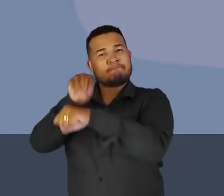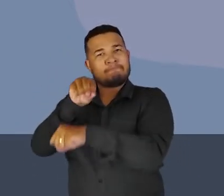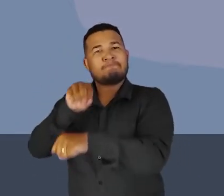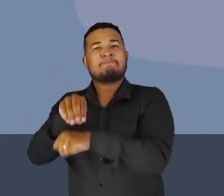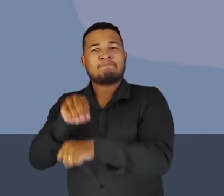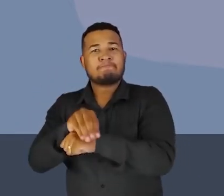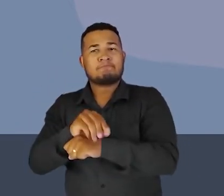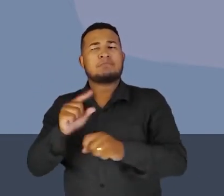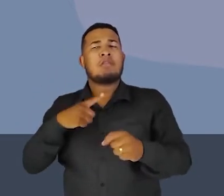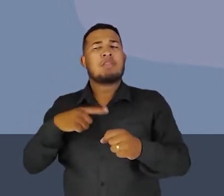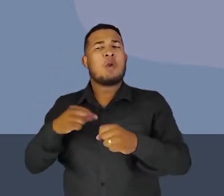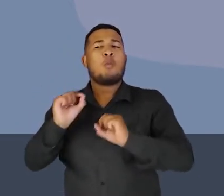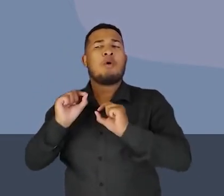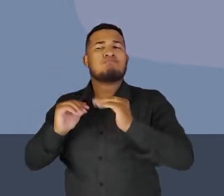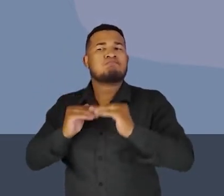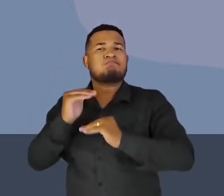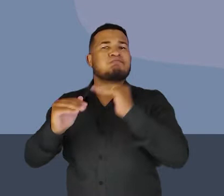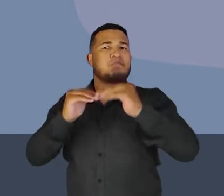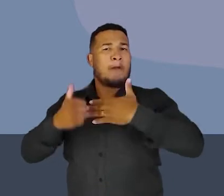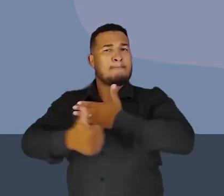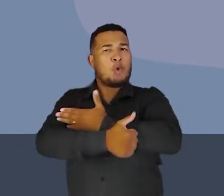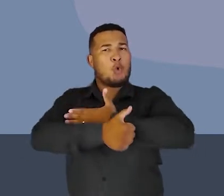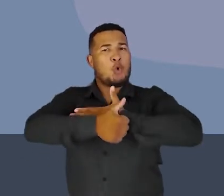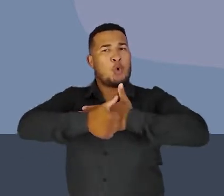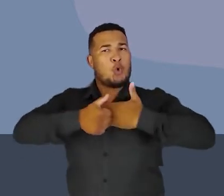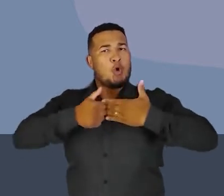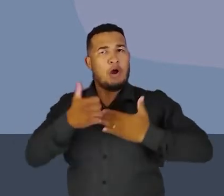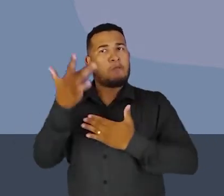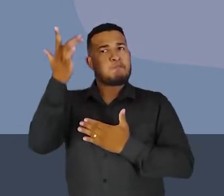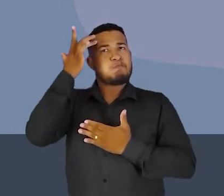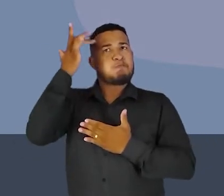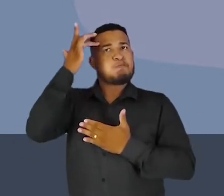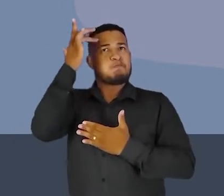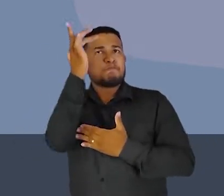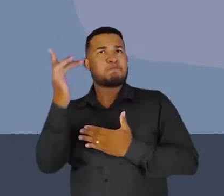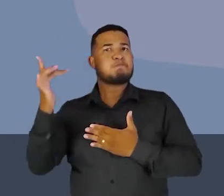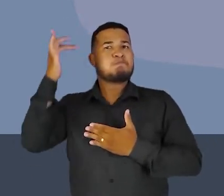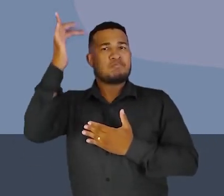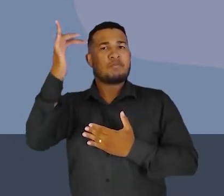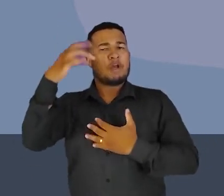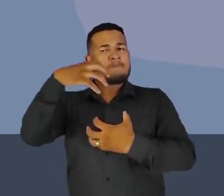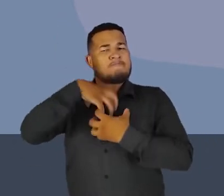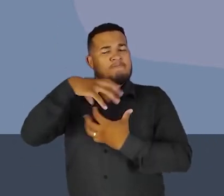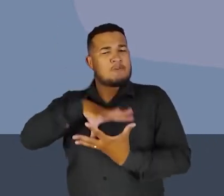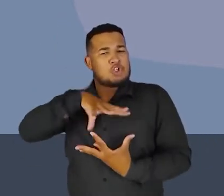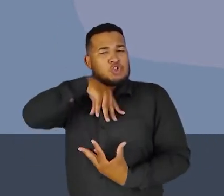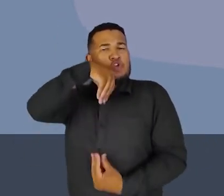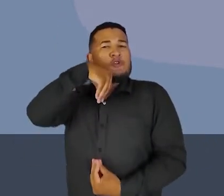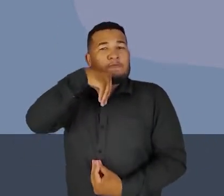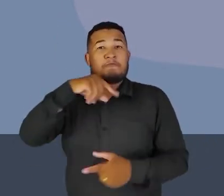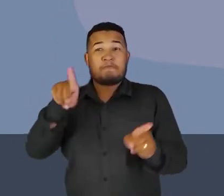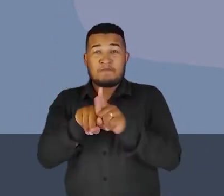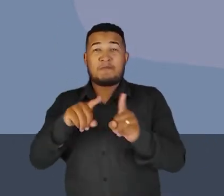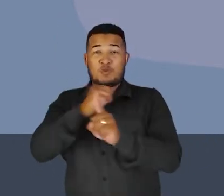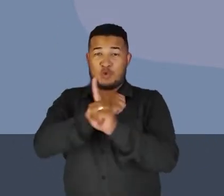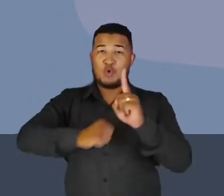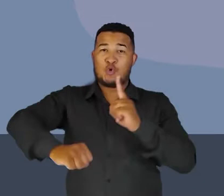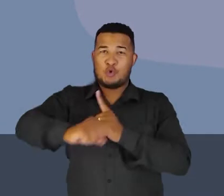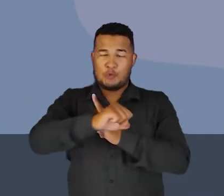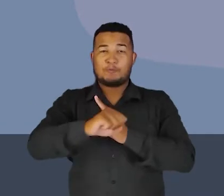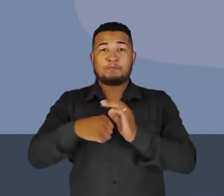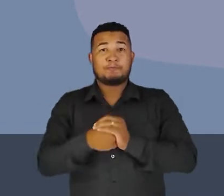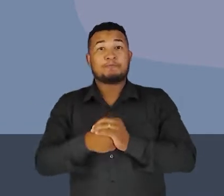seu aperfeiçoamento moral, intelectual, espiritual e social,